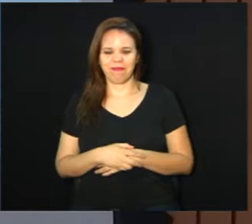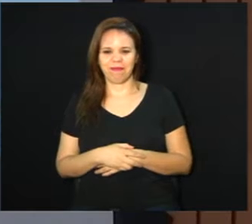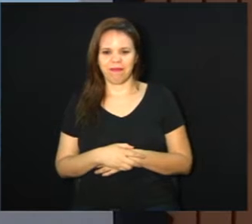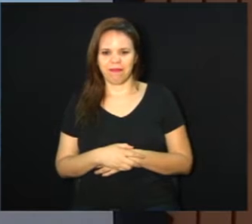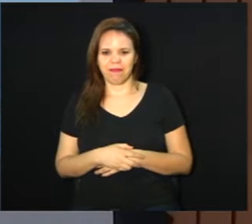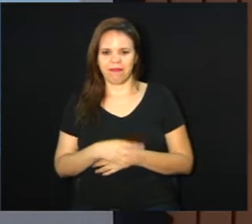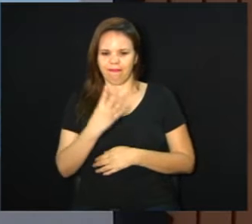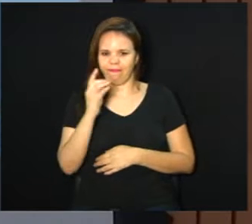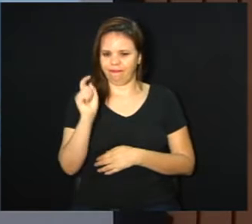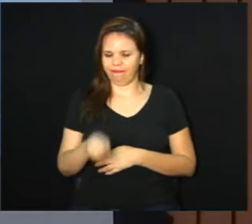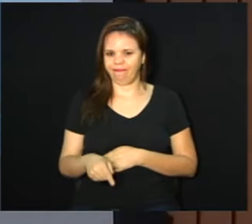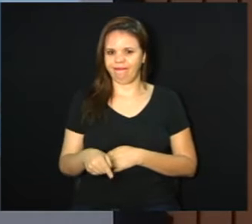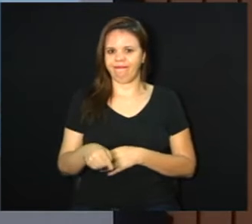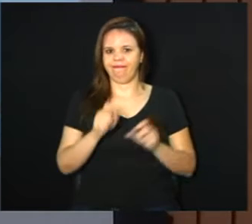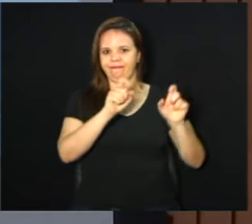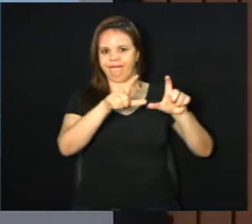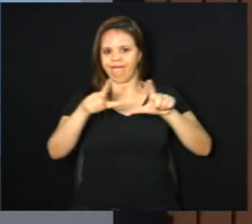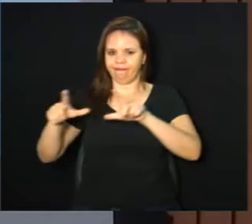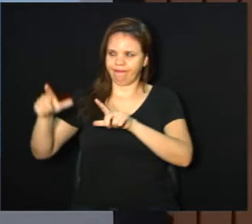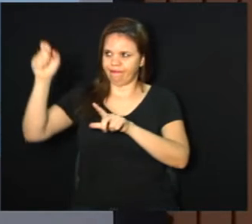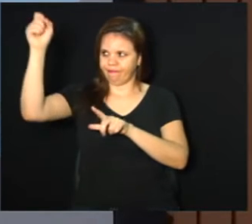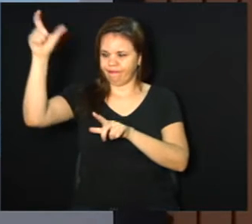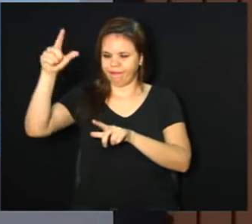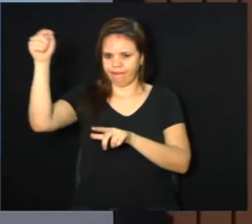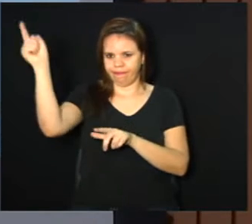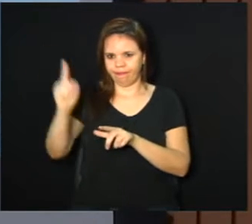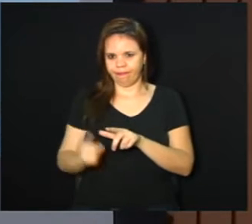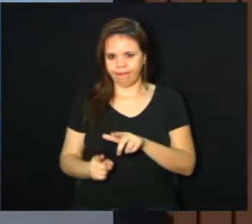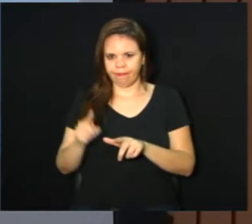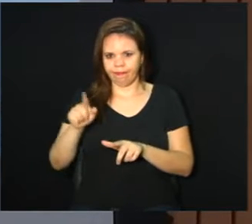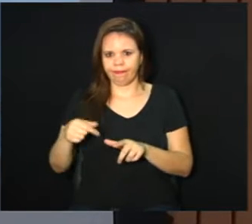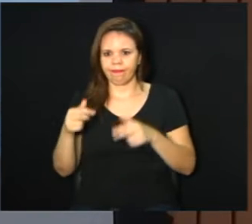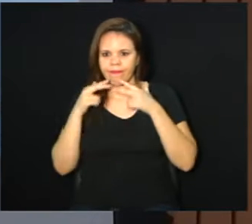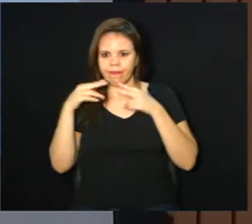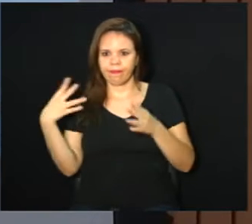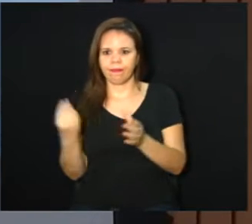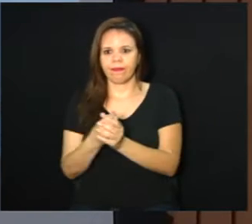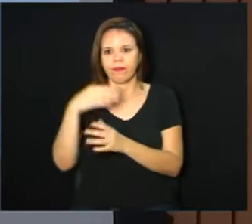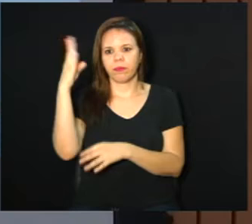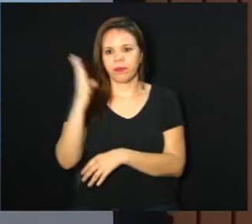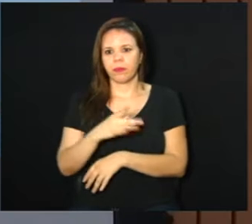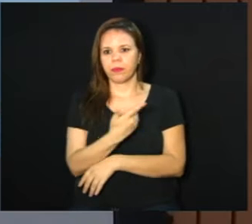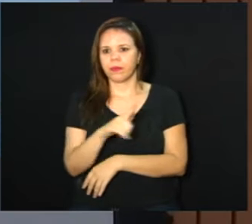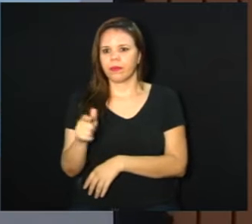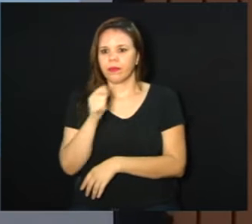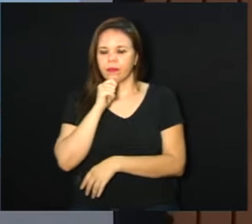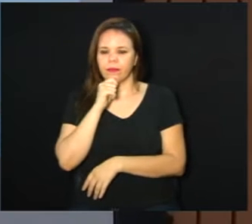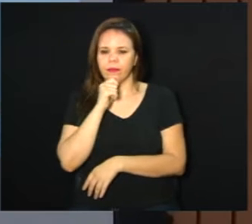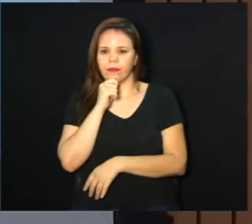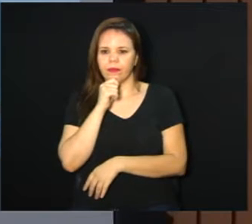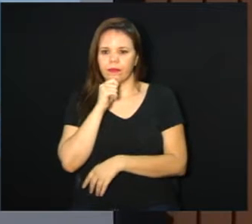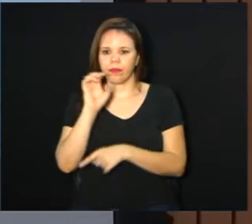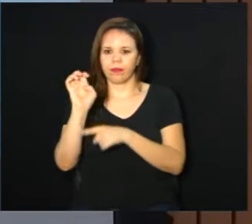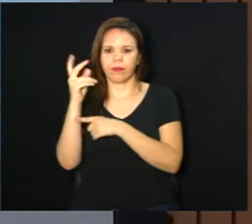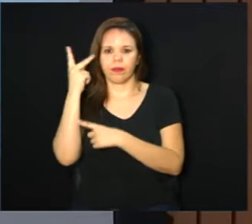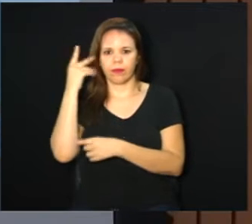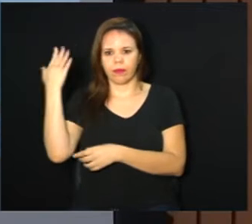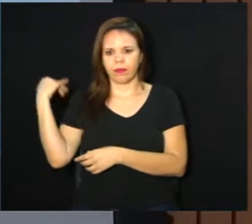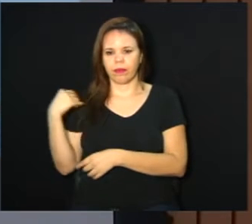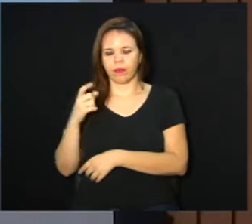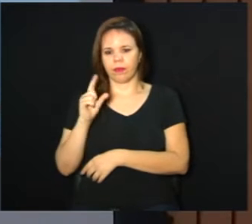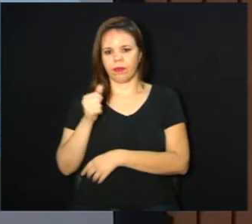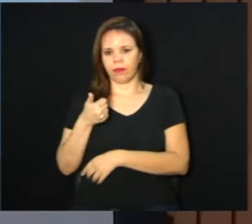para estudar justamente o fomento da geração centralizada. Isso era algo inovador no Brasil, não existiam usinas solares no estado de São Paulo na época, em